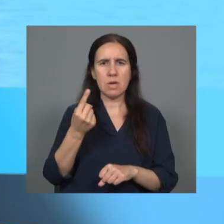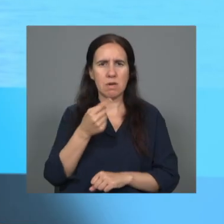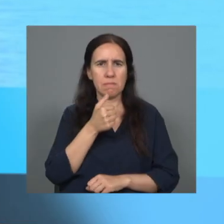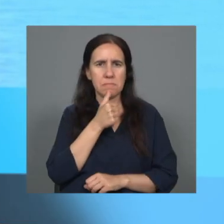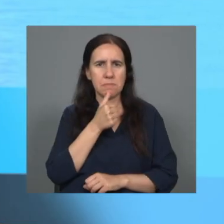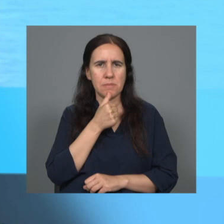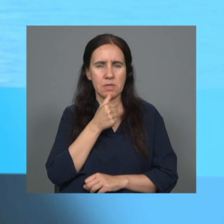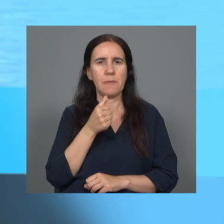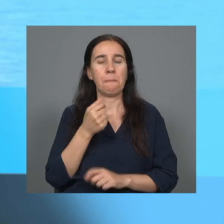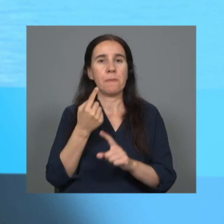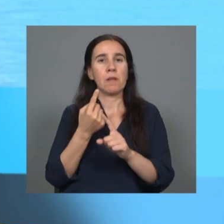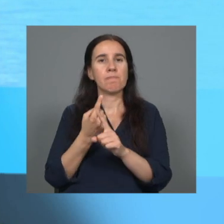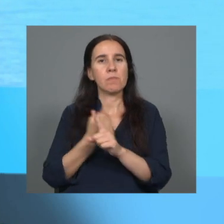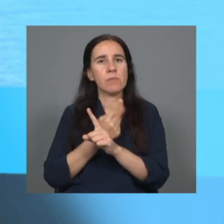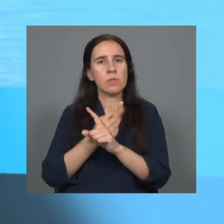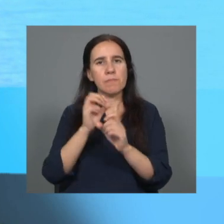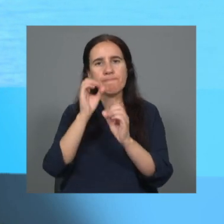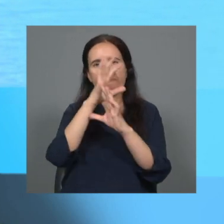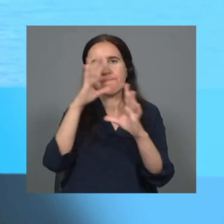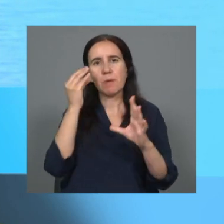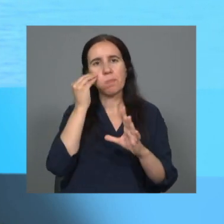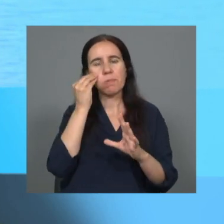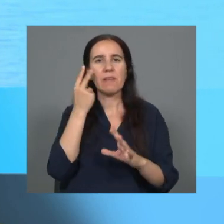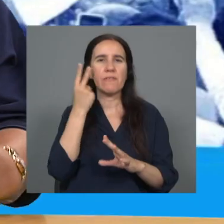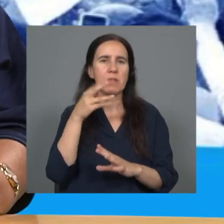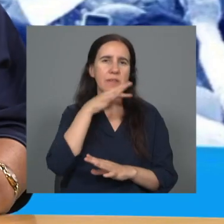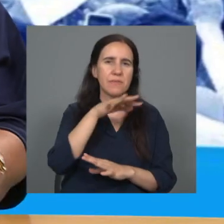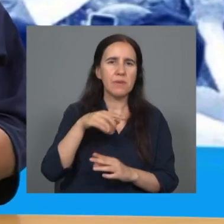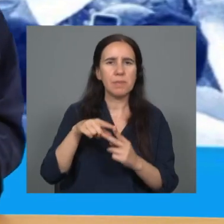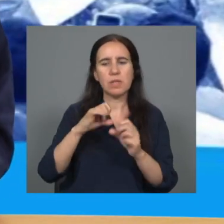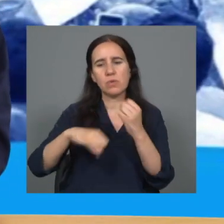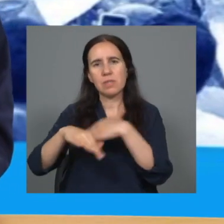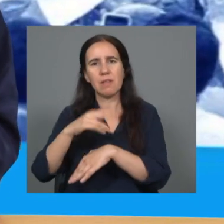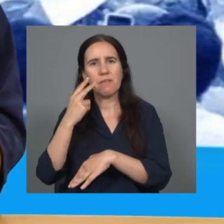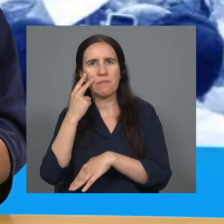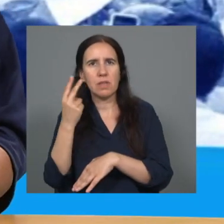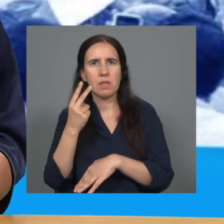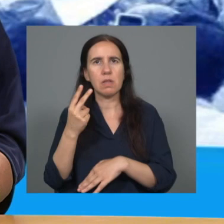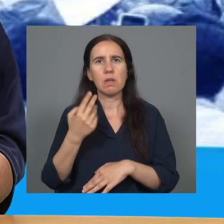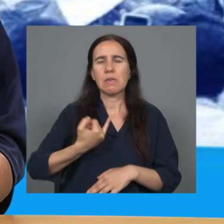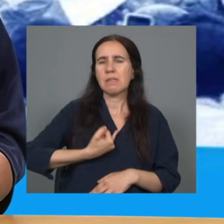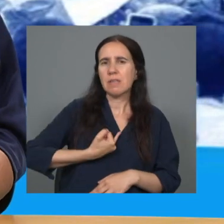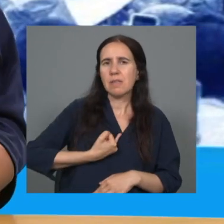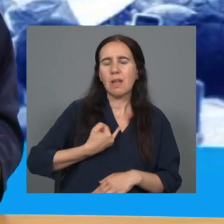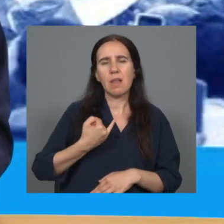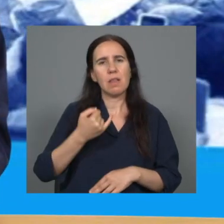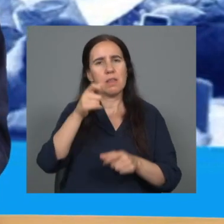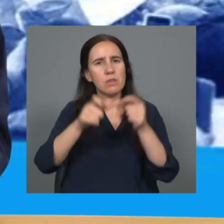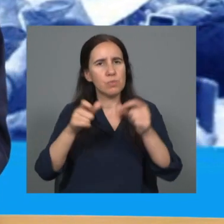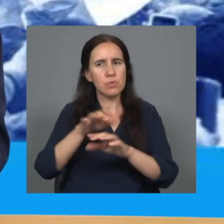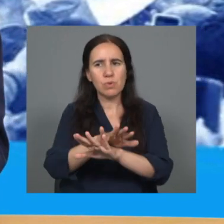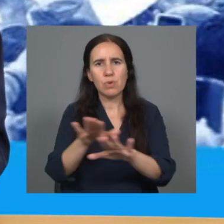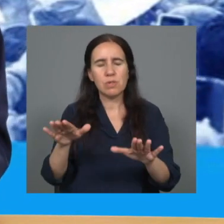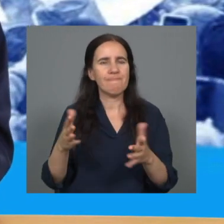de determinadas concepções da vida em família, da vida em sociedade, da identidade das próprias pessoas e,